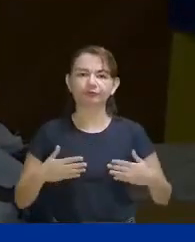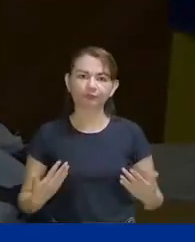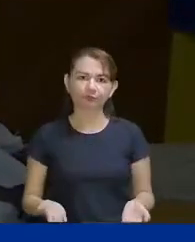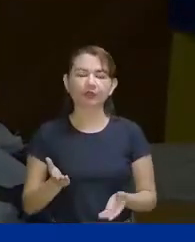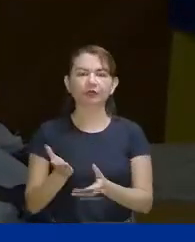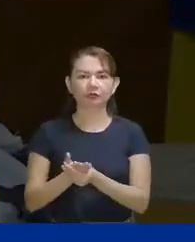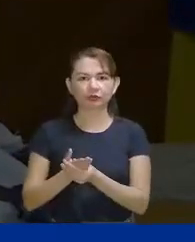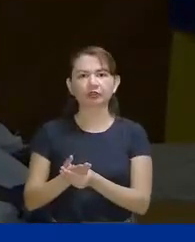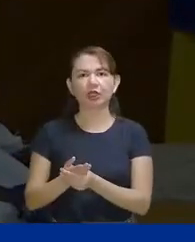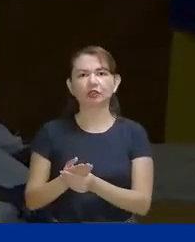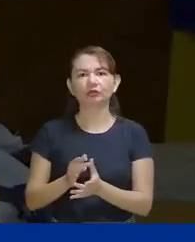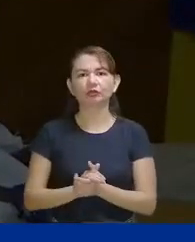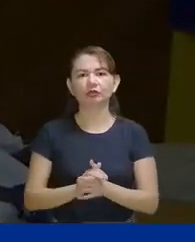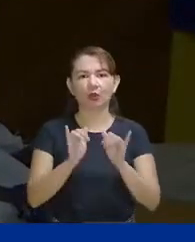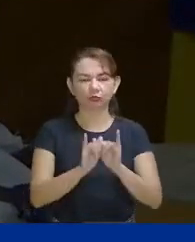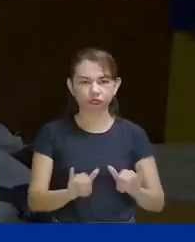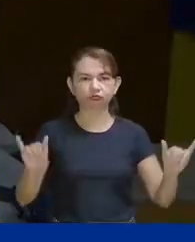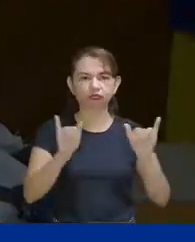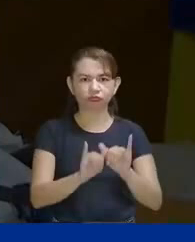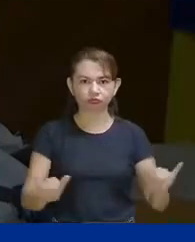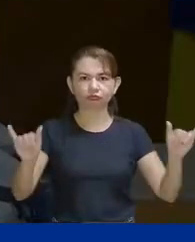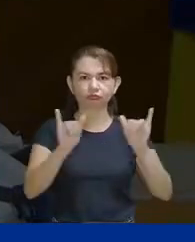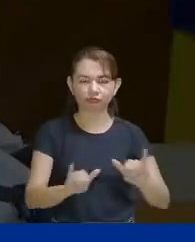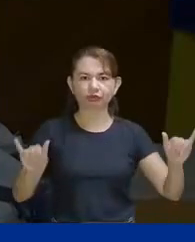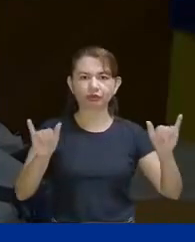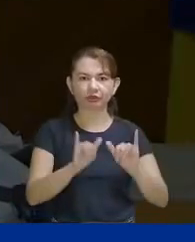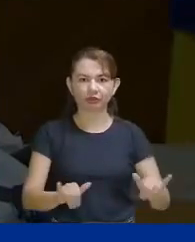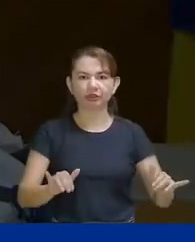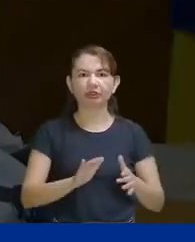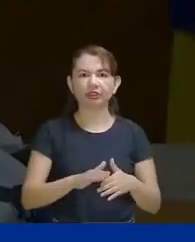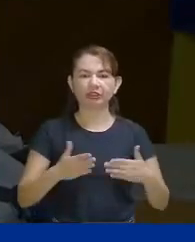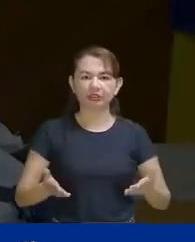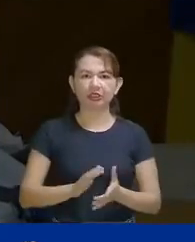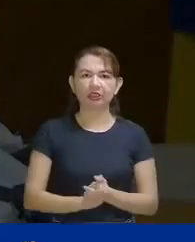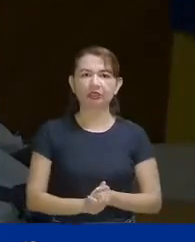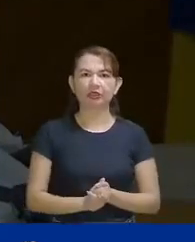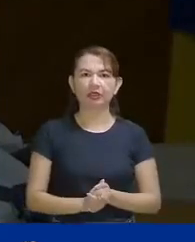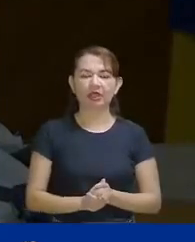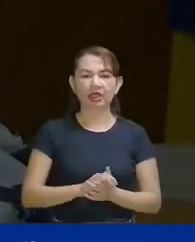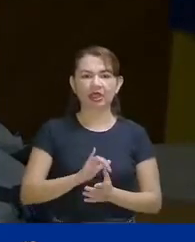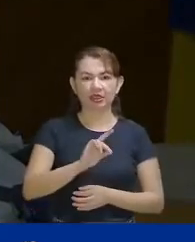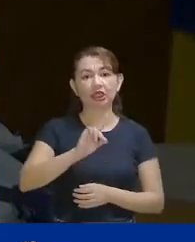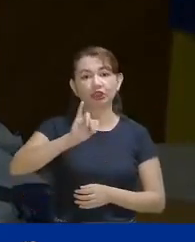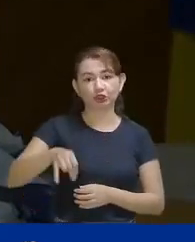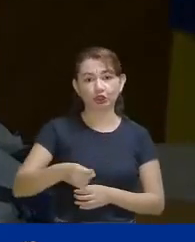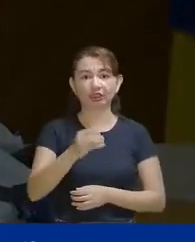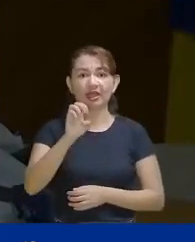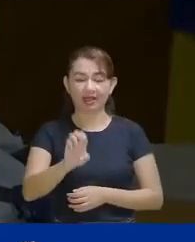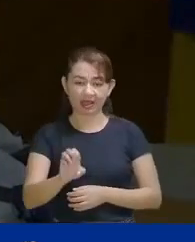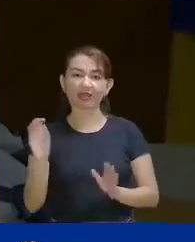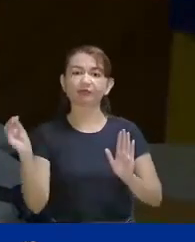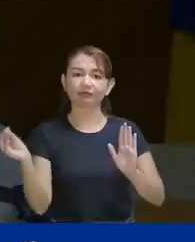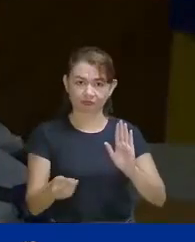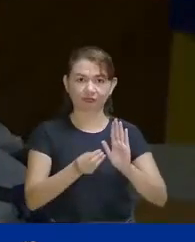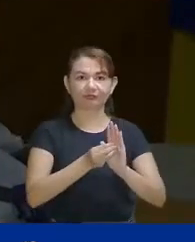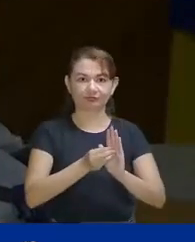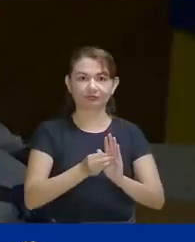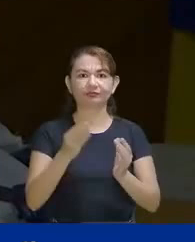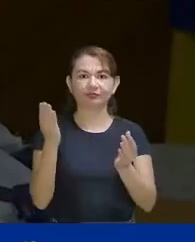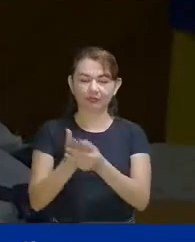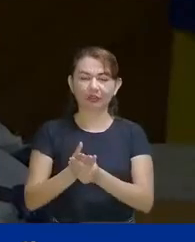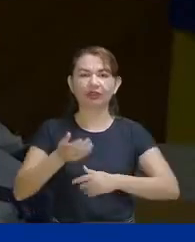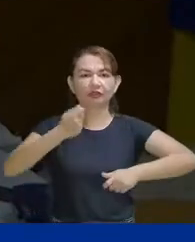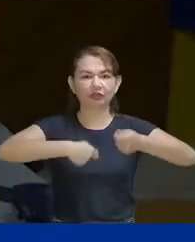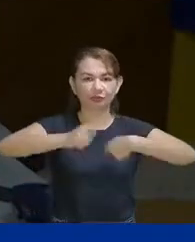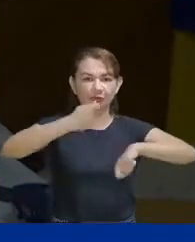autos tramitaram no sistema eletrônico de informações, foram trasladados para o PJE, autuados na classe de